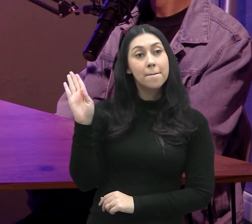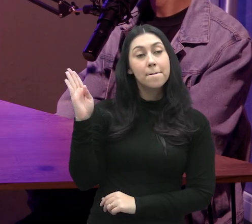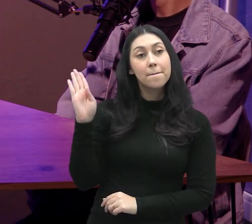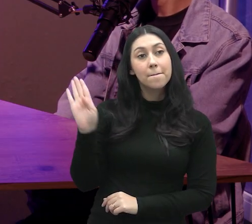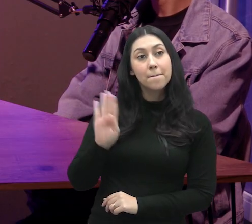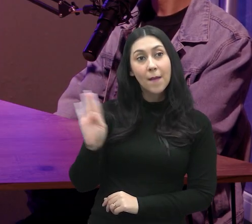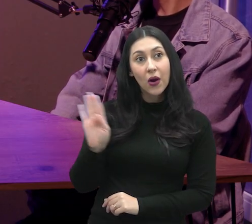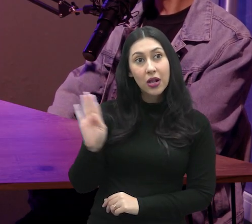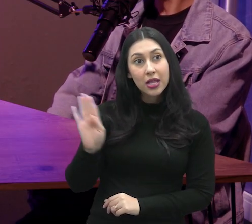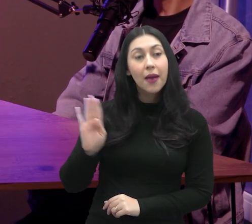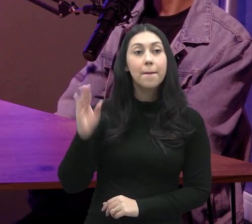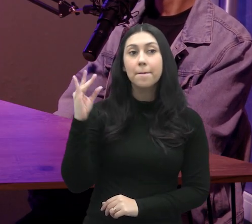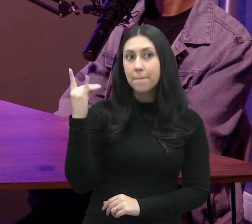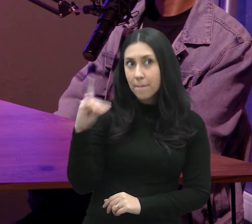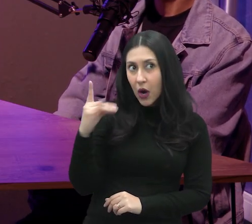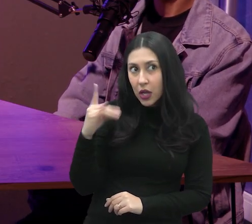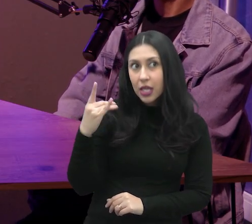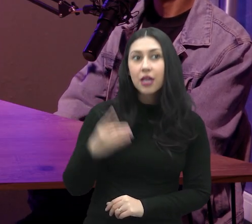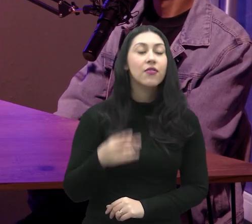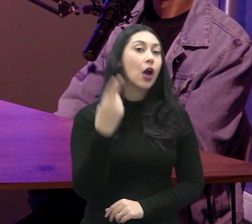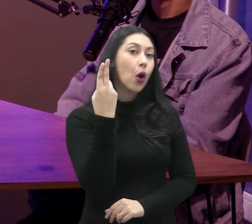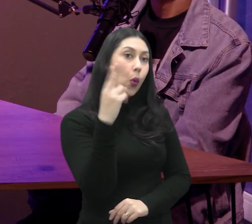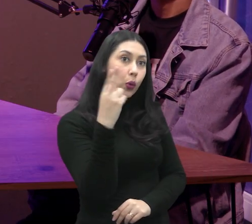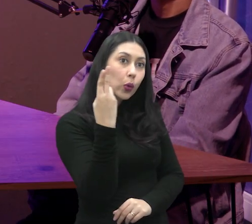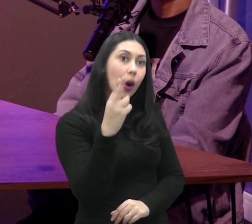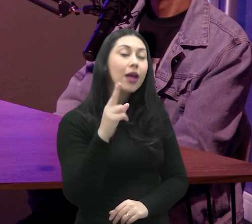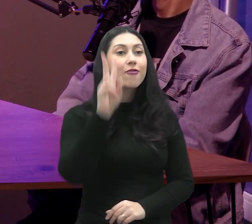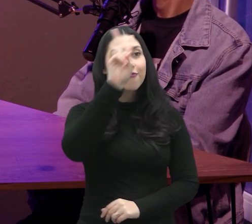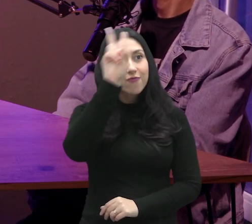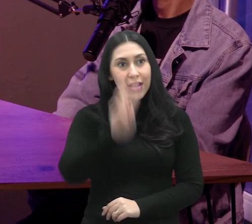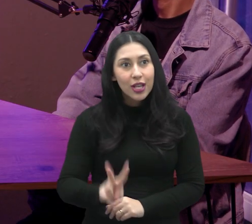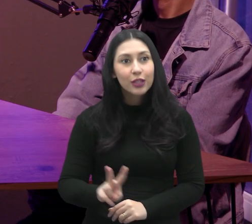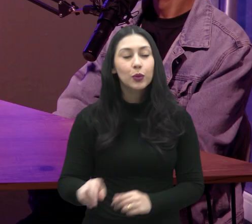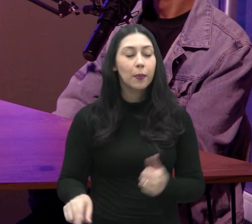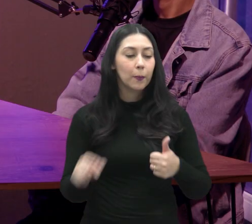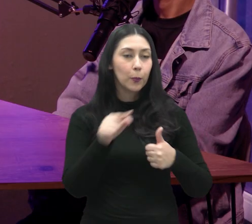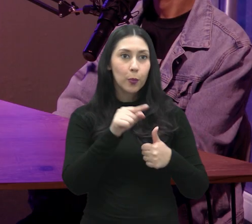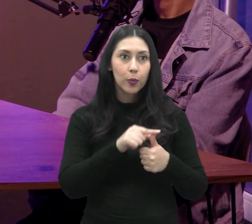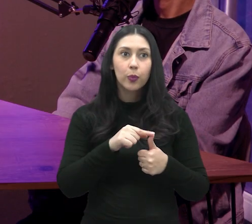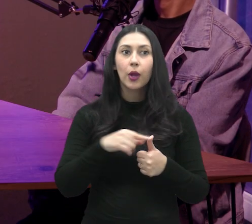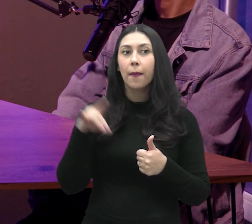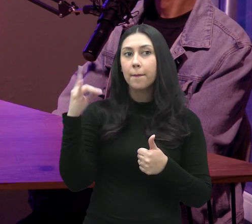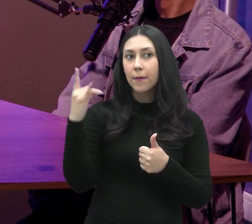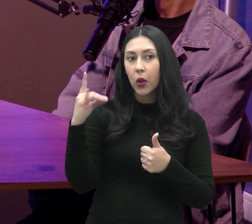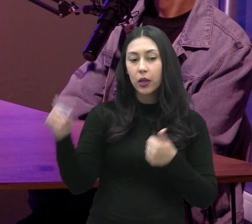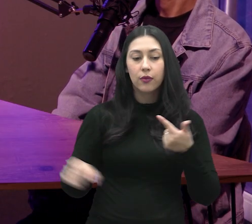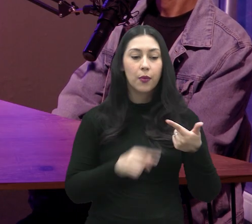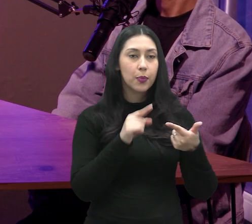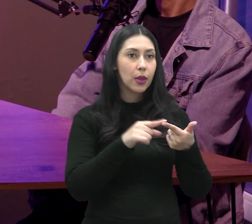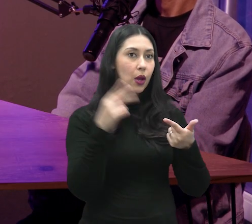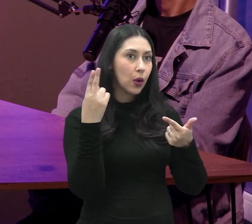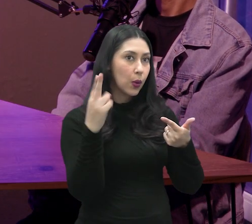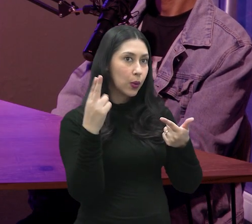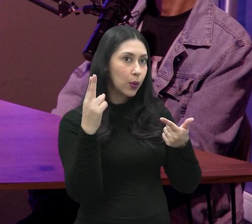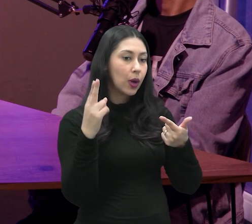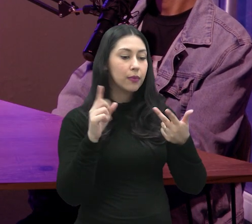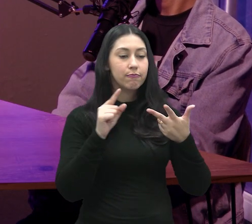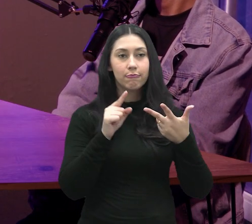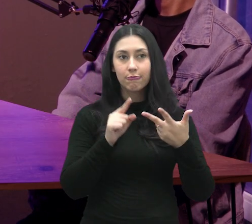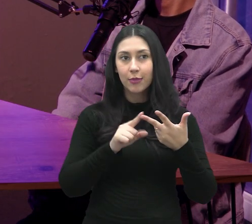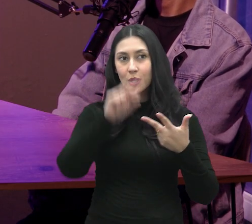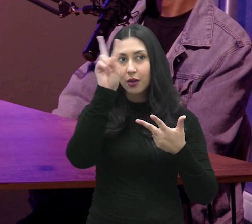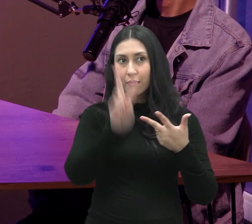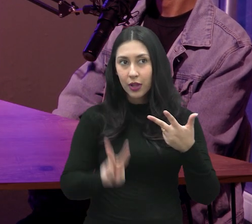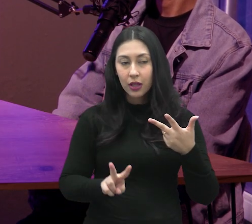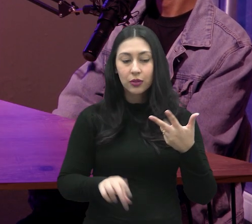Uruguai e Venezuela, claro, o Brasil também, né? Então a gente teve aí Bolívia, Uruguai, Venezuela, e daí a gente também teve